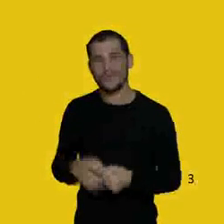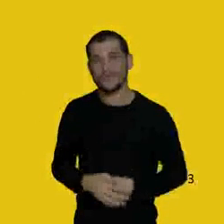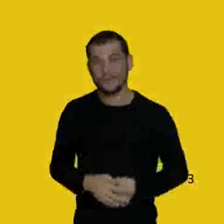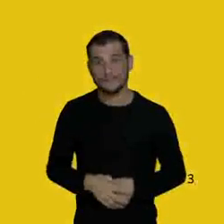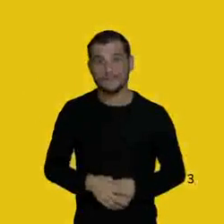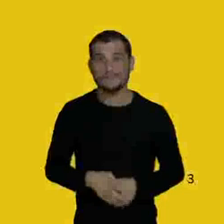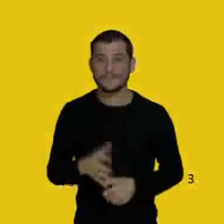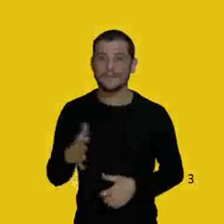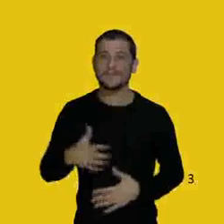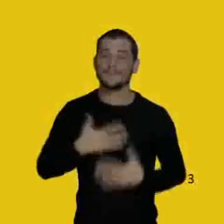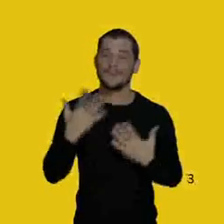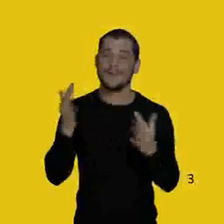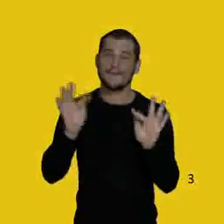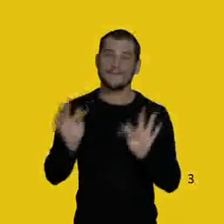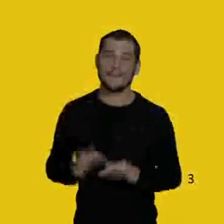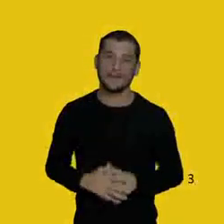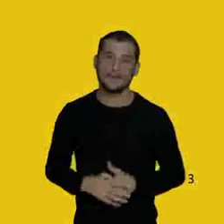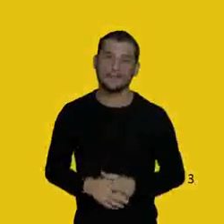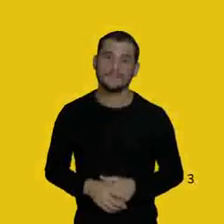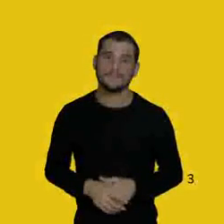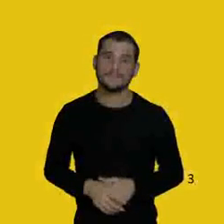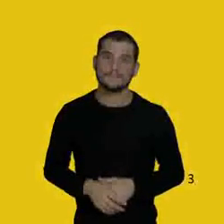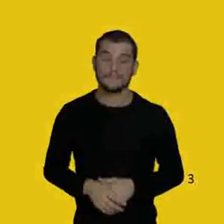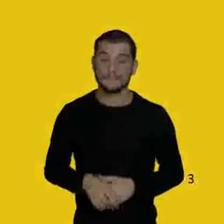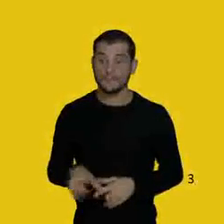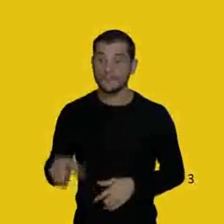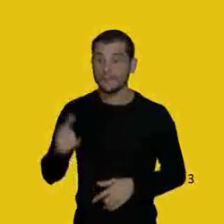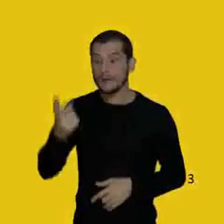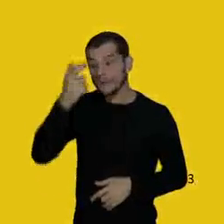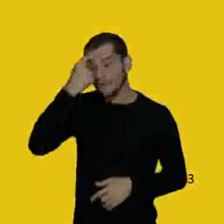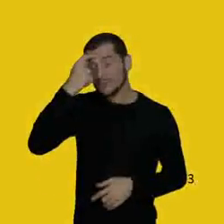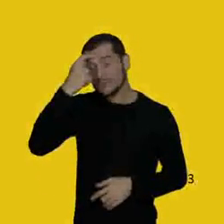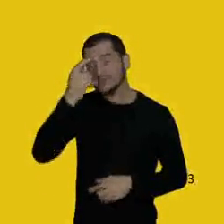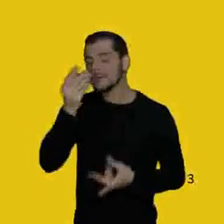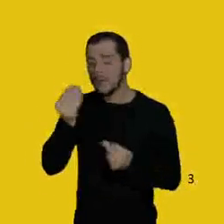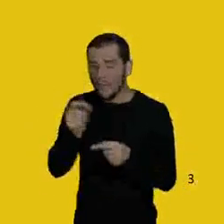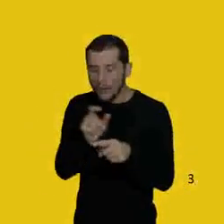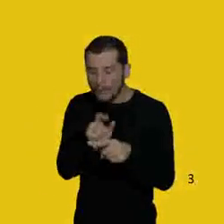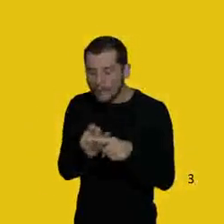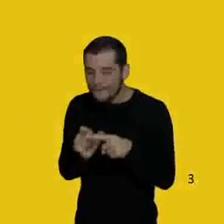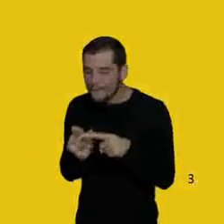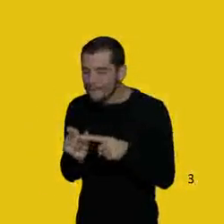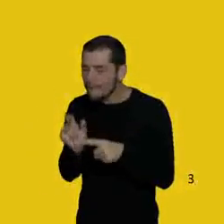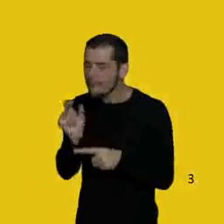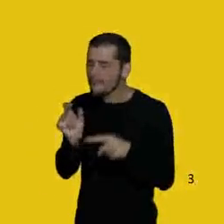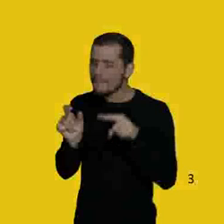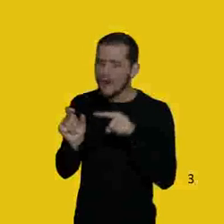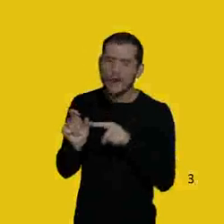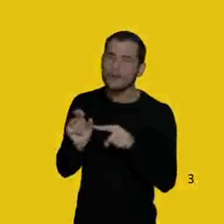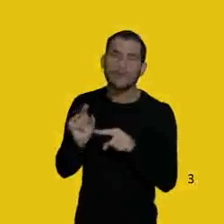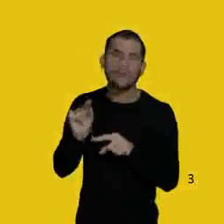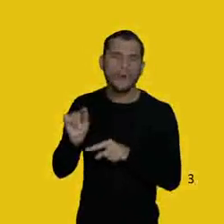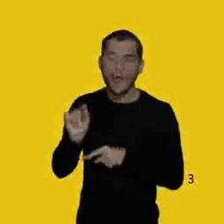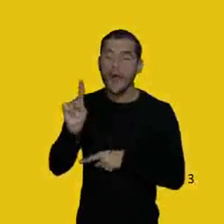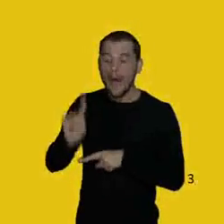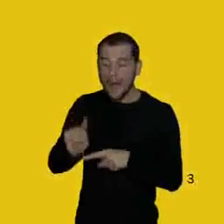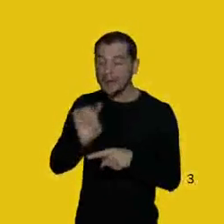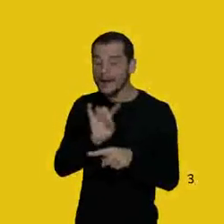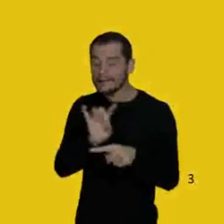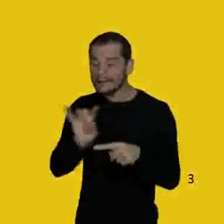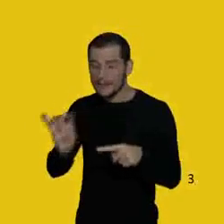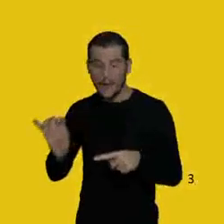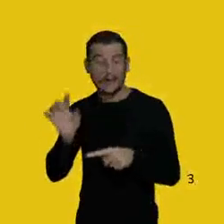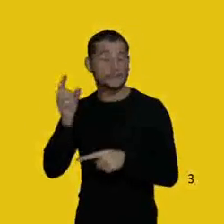Então essa consciência fonêmica é muito importante né que eles têm que aprender a manipular todos esses sons né então quando eles estão